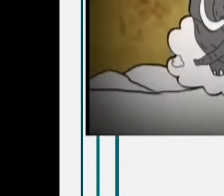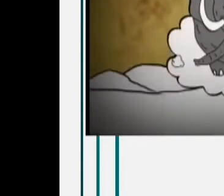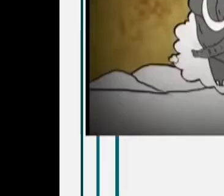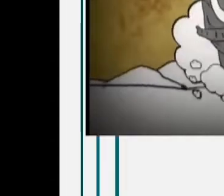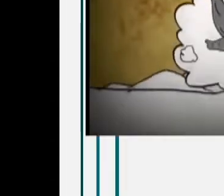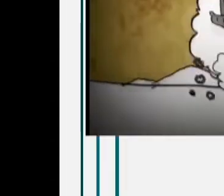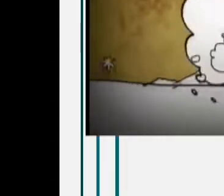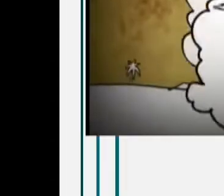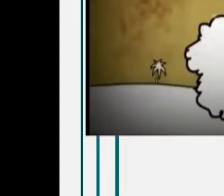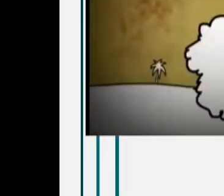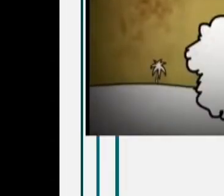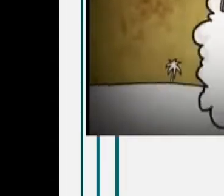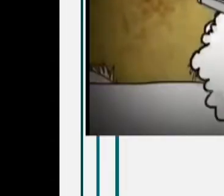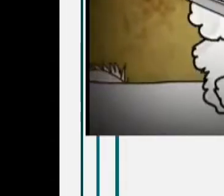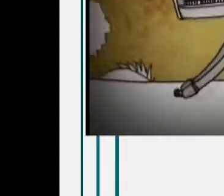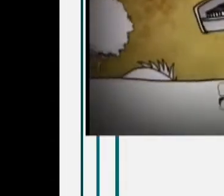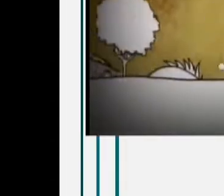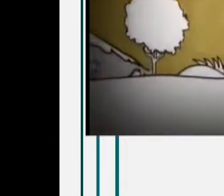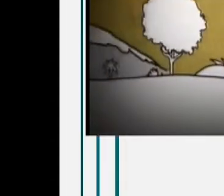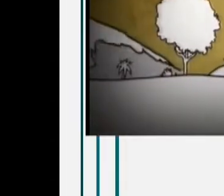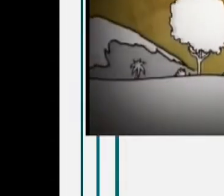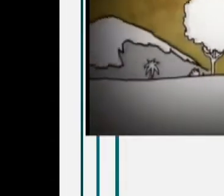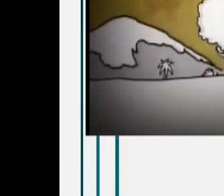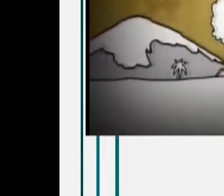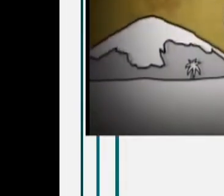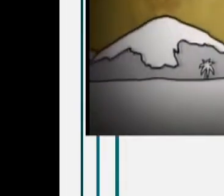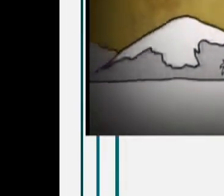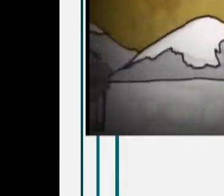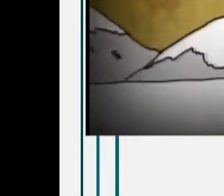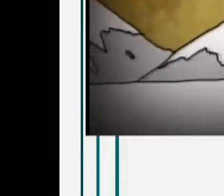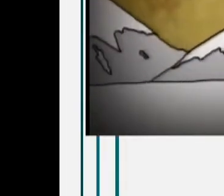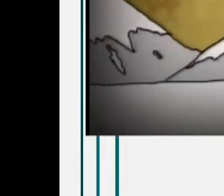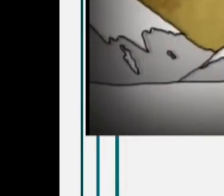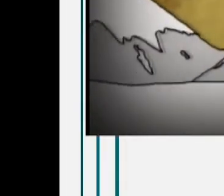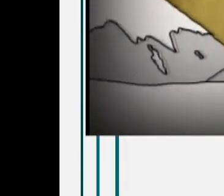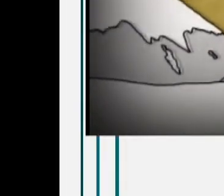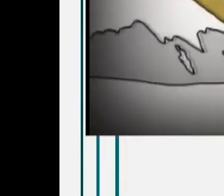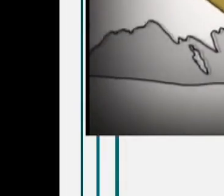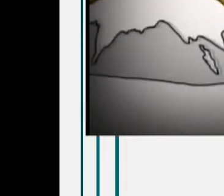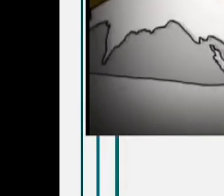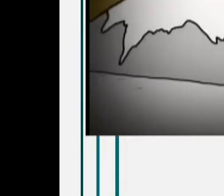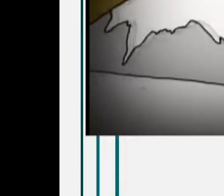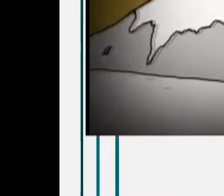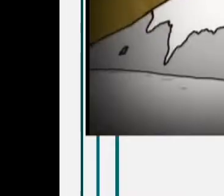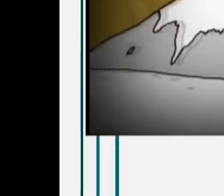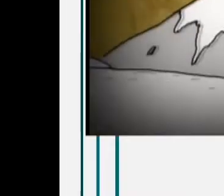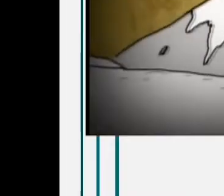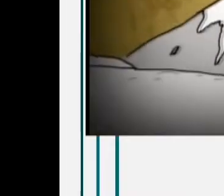Thank you.